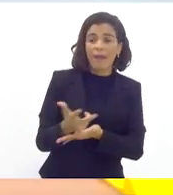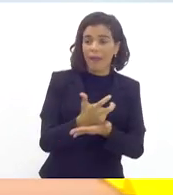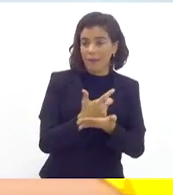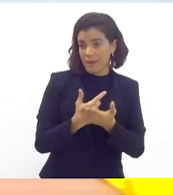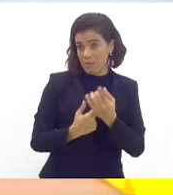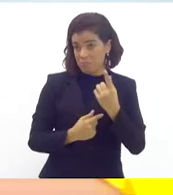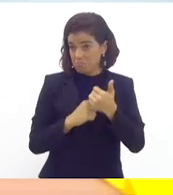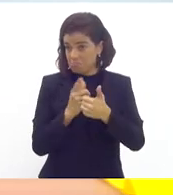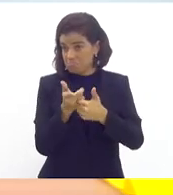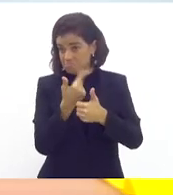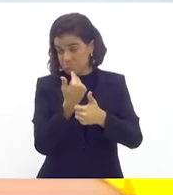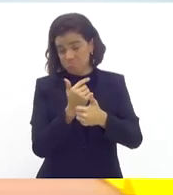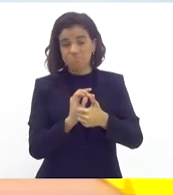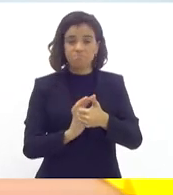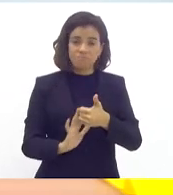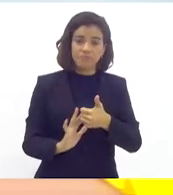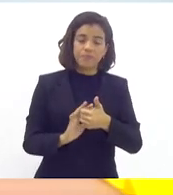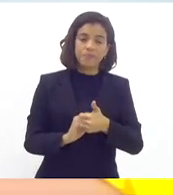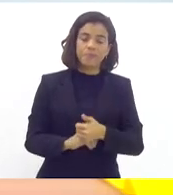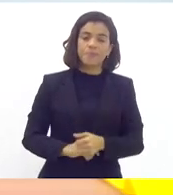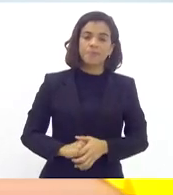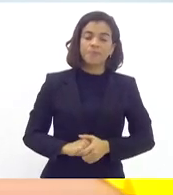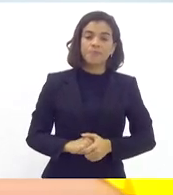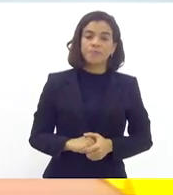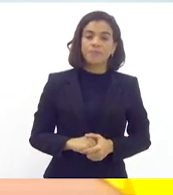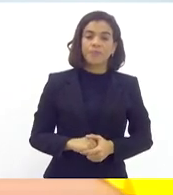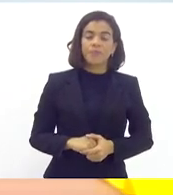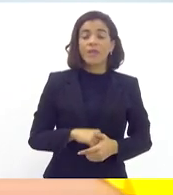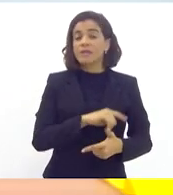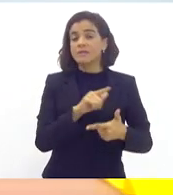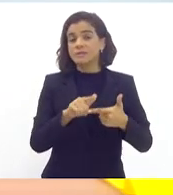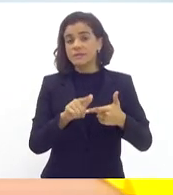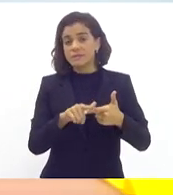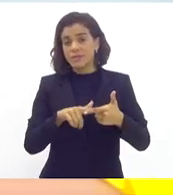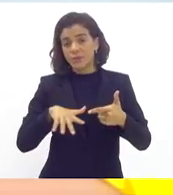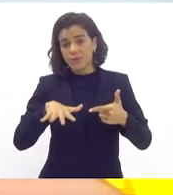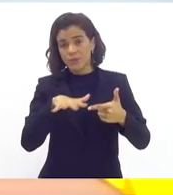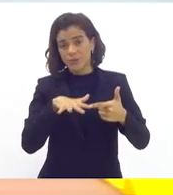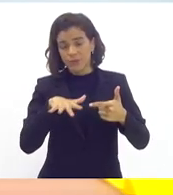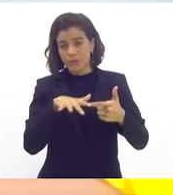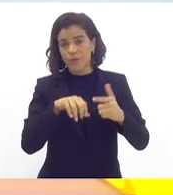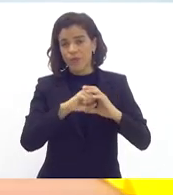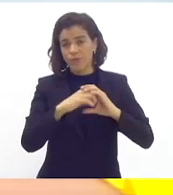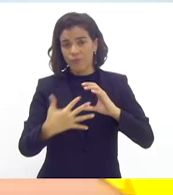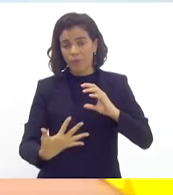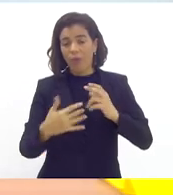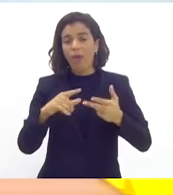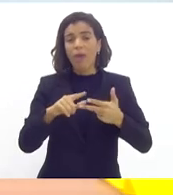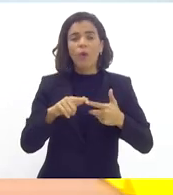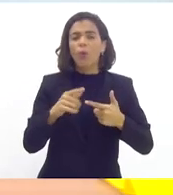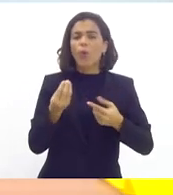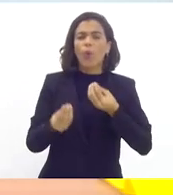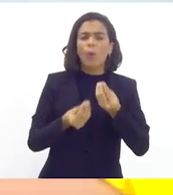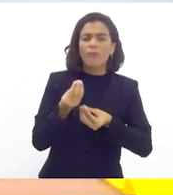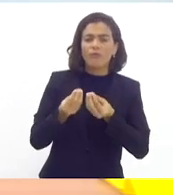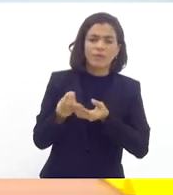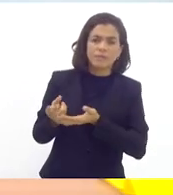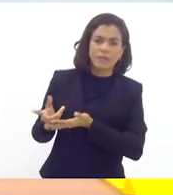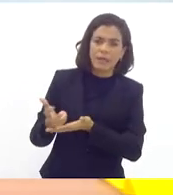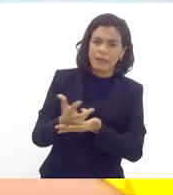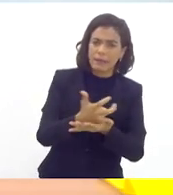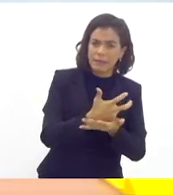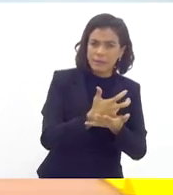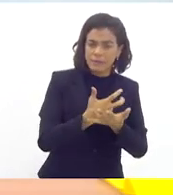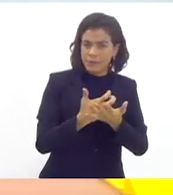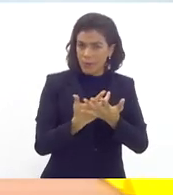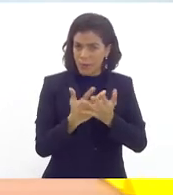ponto. Vai ser definir um pouco do desenho que vai ser feito do imposto seletivo. Segundo fator é qual vai ser a arrecadação desses regimes